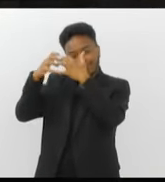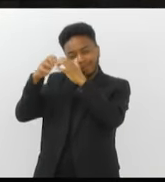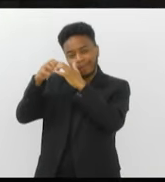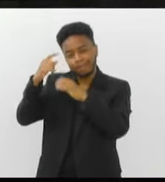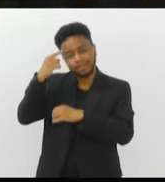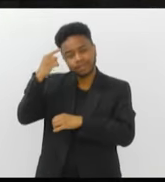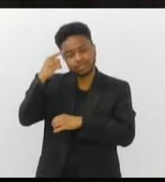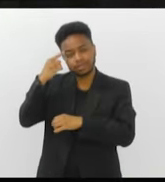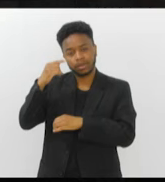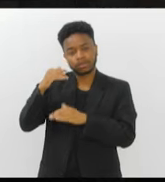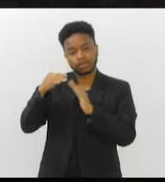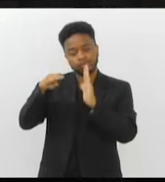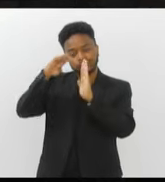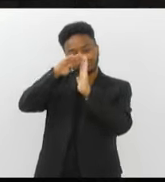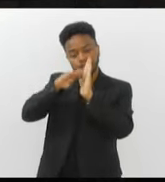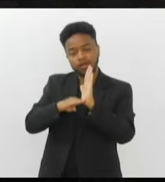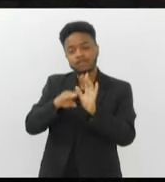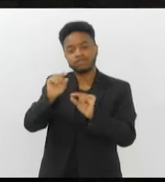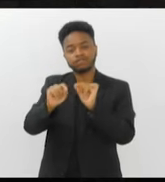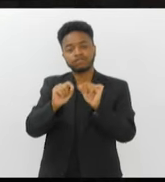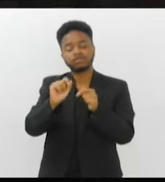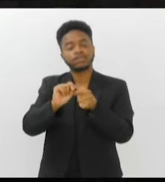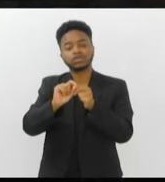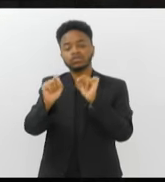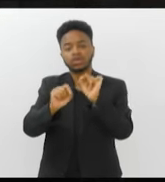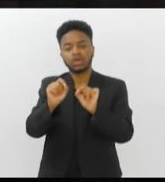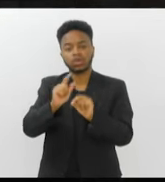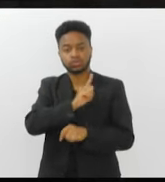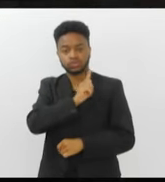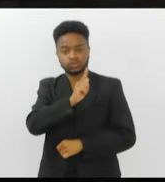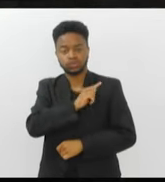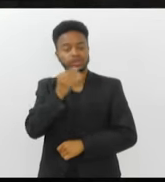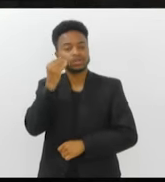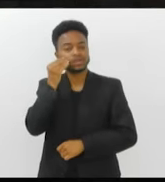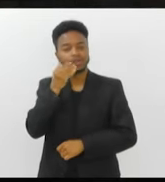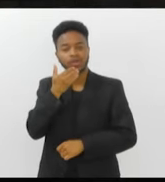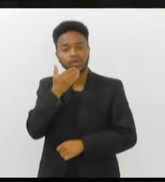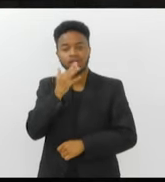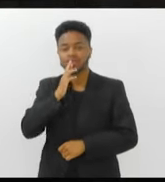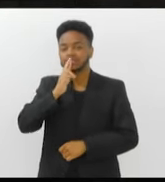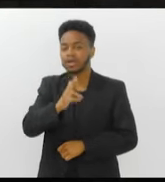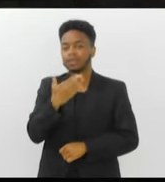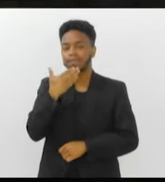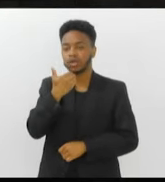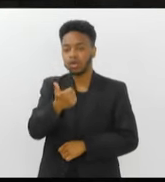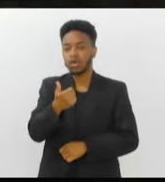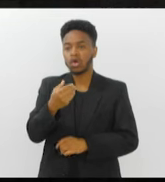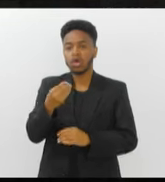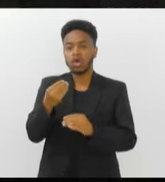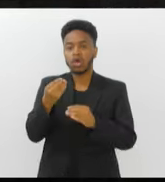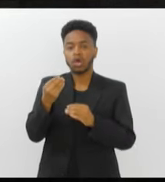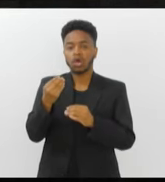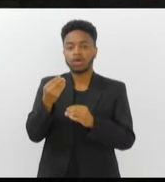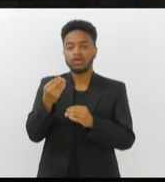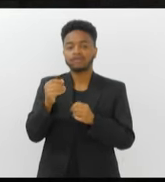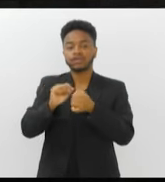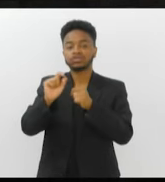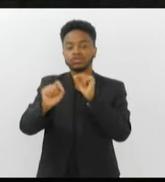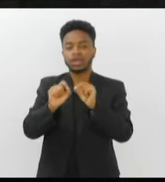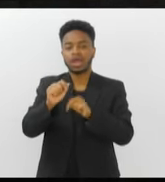leva o gestor público a, para buscar o melhor resultado, empurrar o estudante com dificuldades para fora da